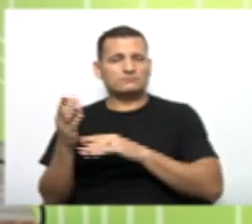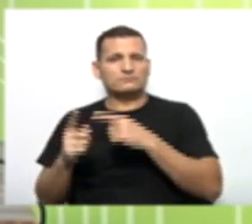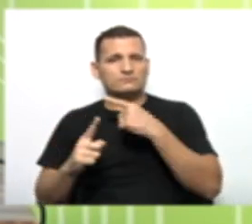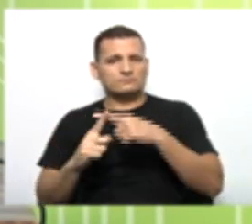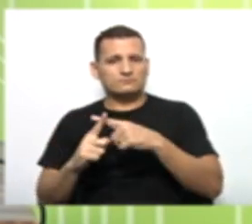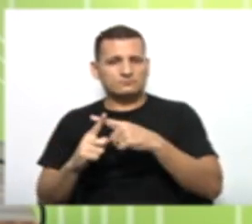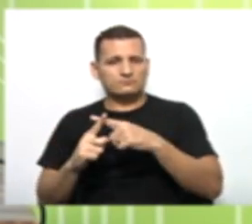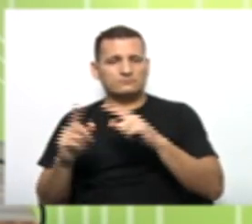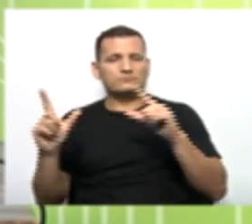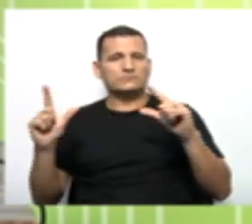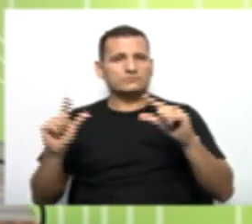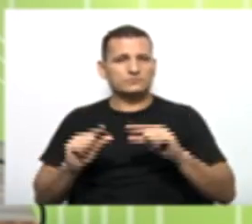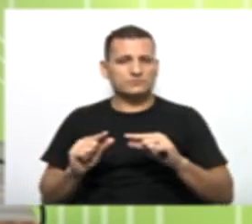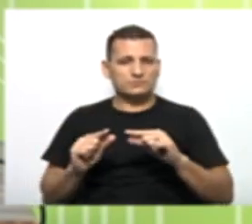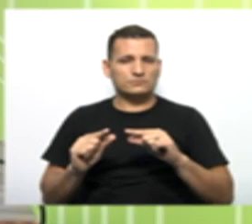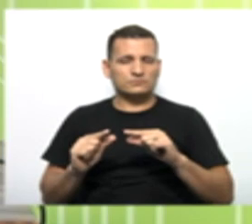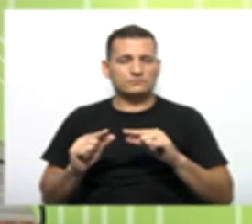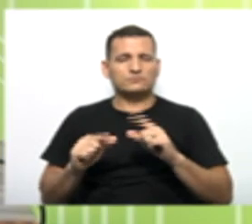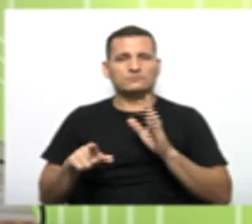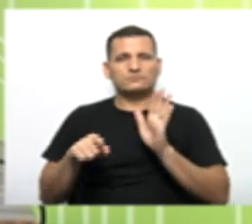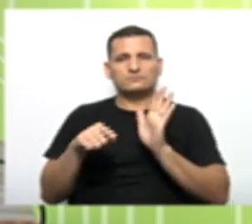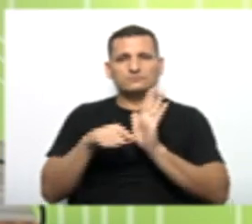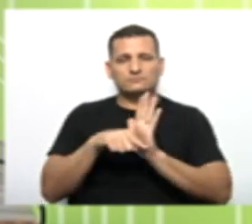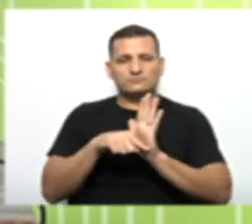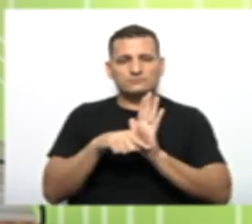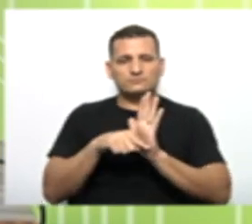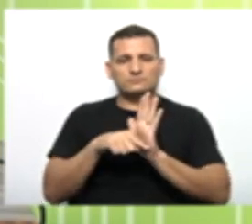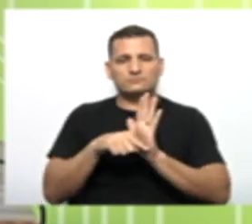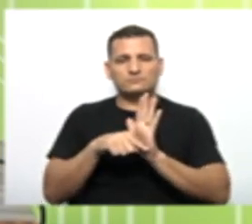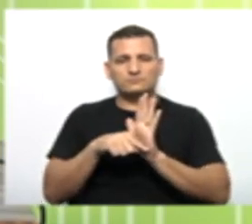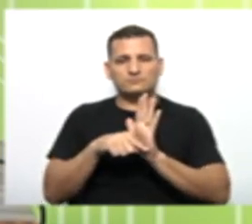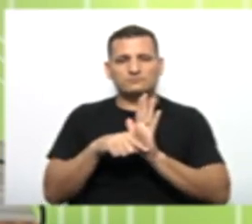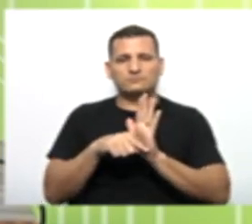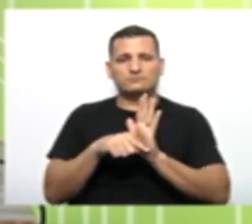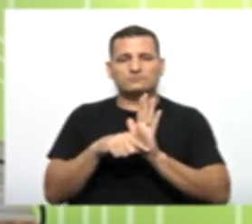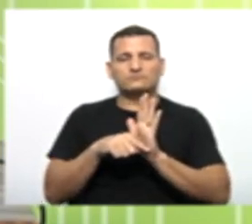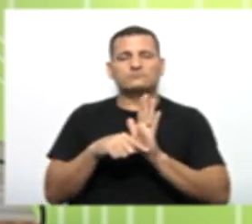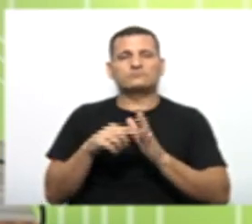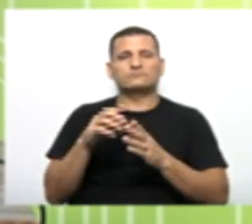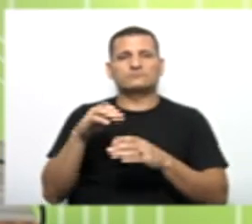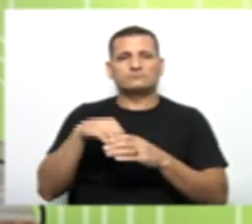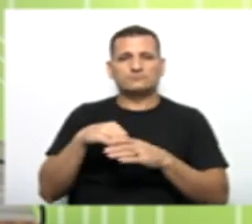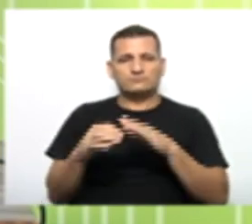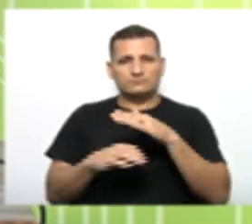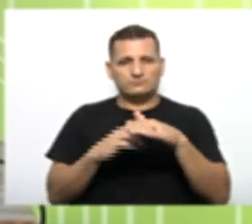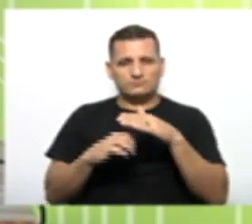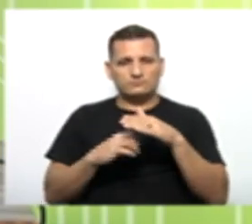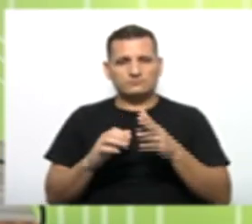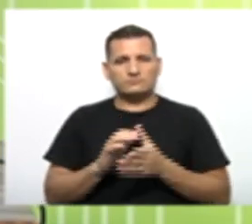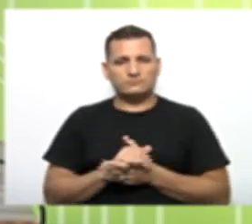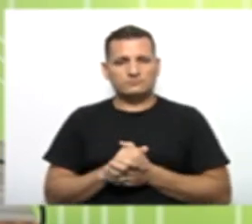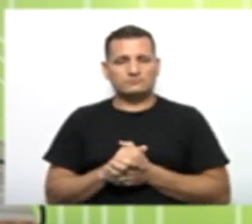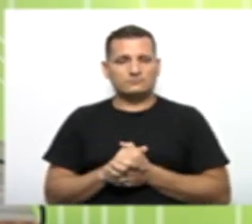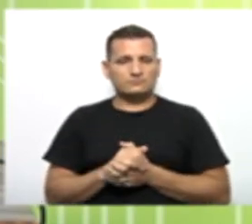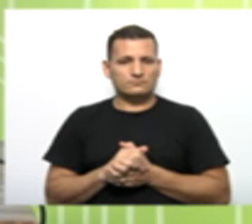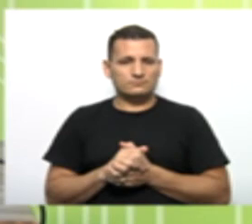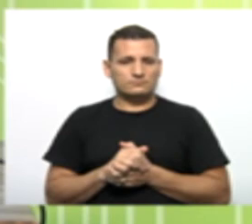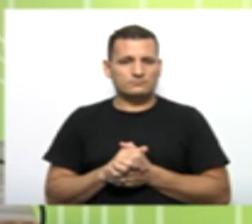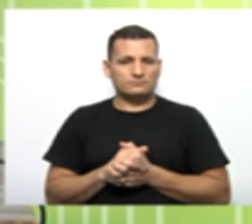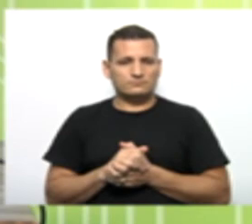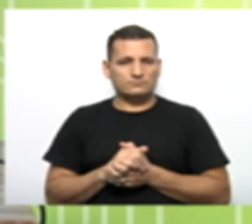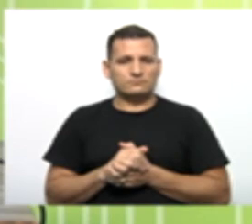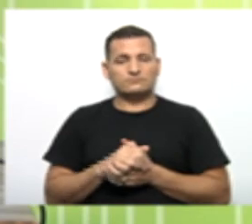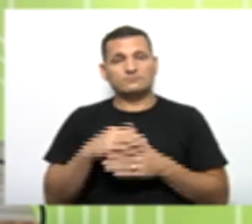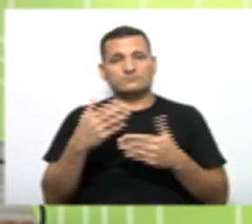e reduzindo a quantidade de externalidades negativas produzida pela poluição desses resíduos. Uma